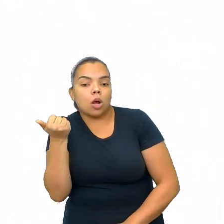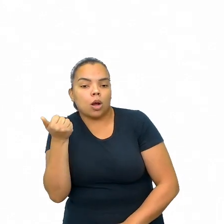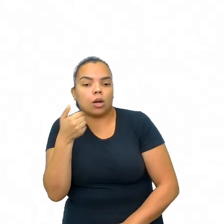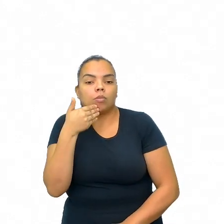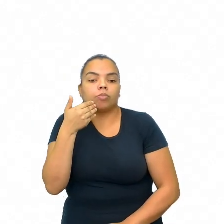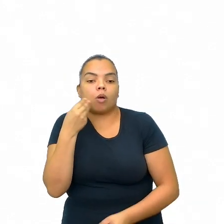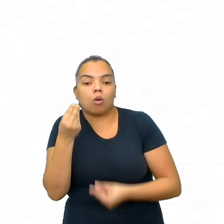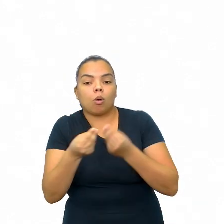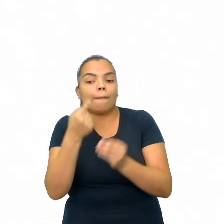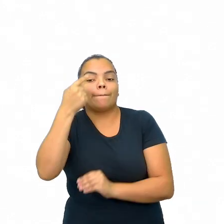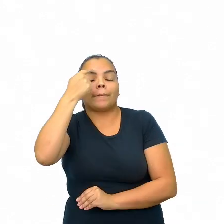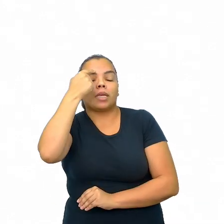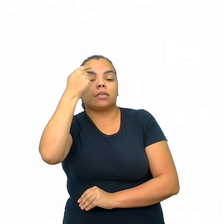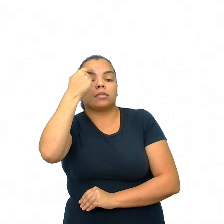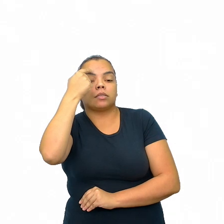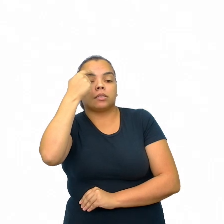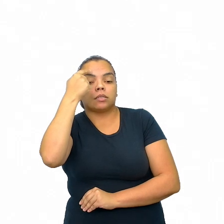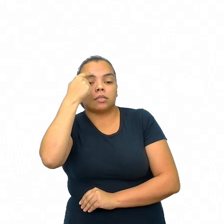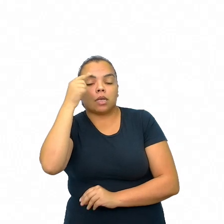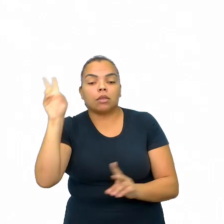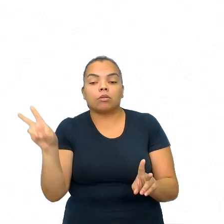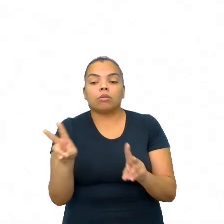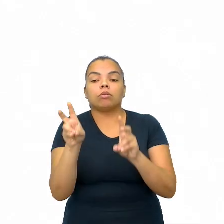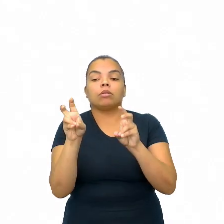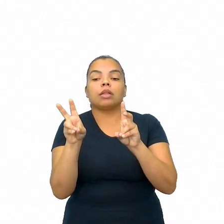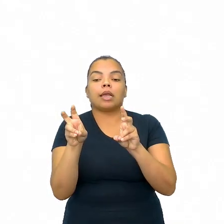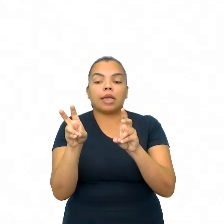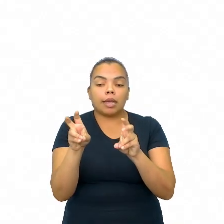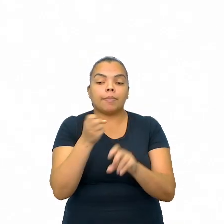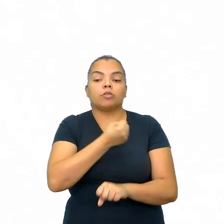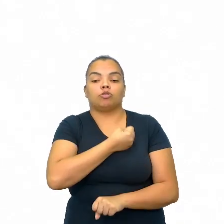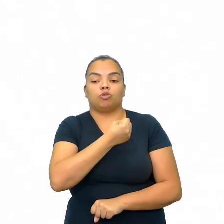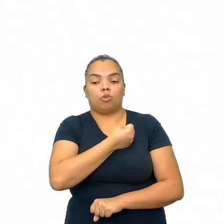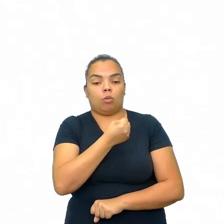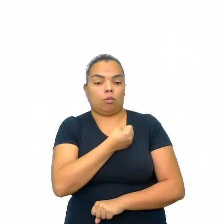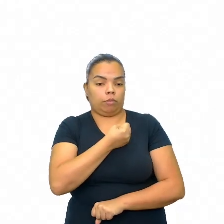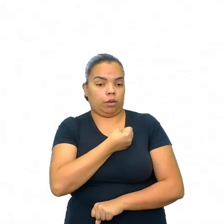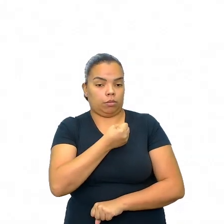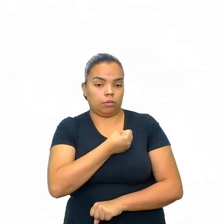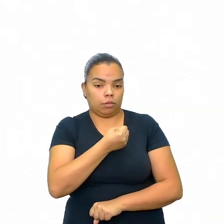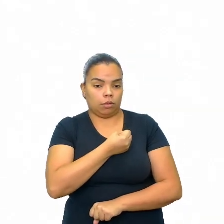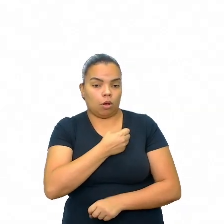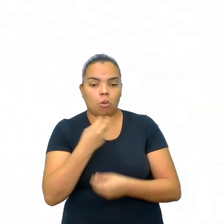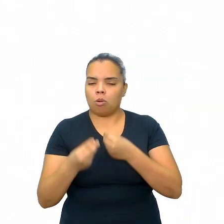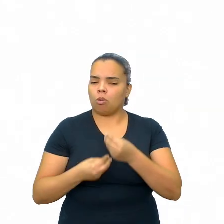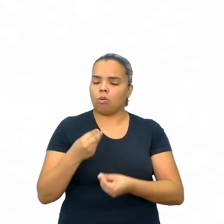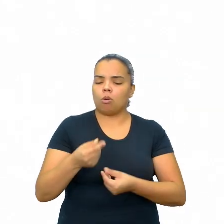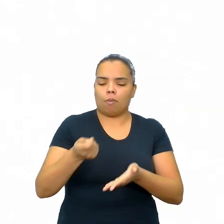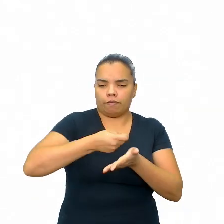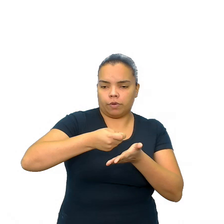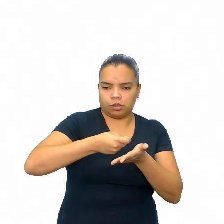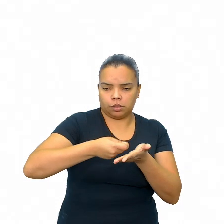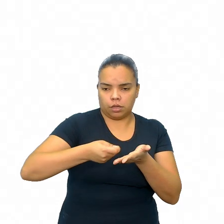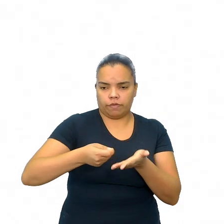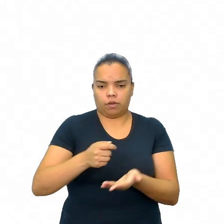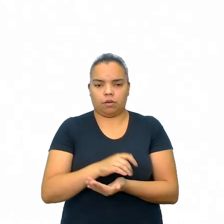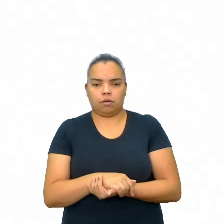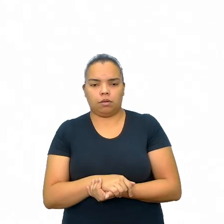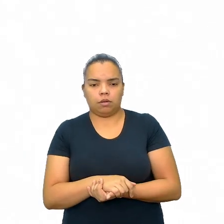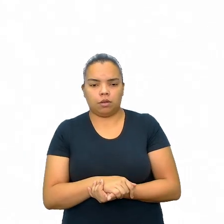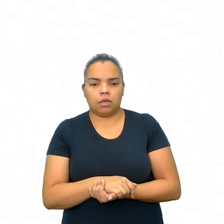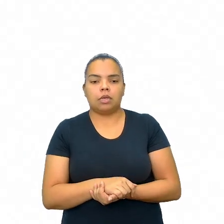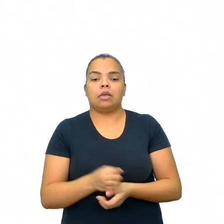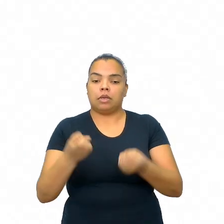É pensando sobre o que nós já discutimos, sobre os números que você vai escrever. Explicar que os